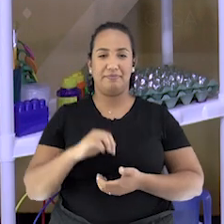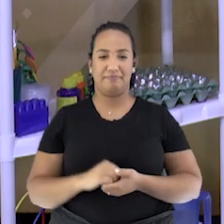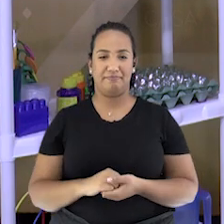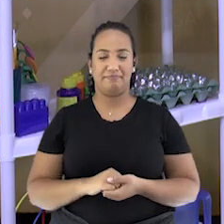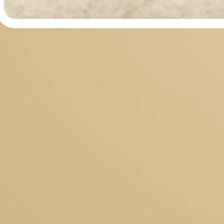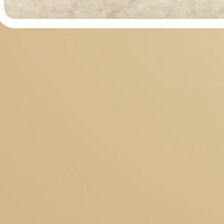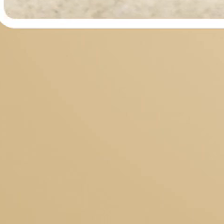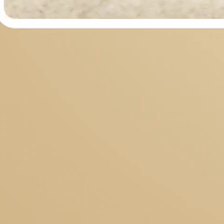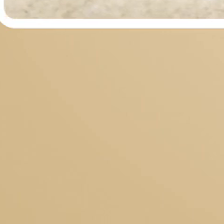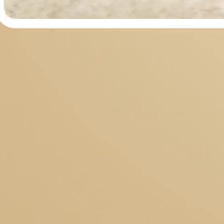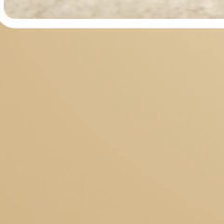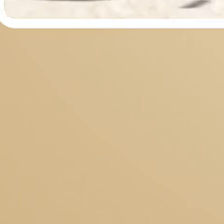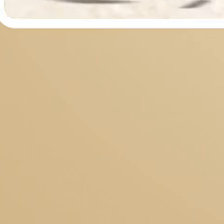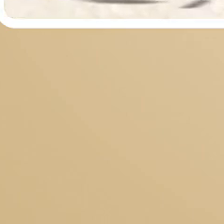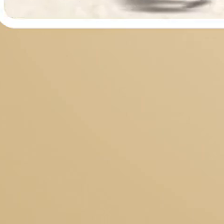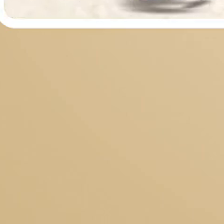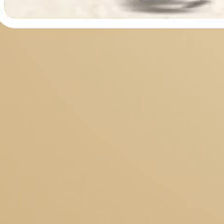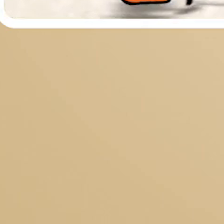aí, pessoal!